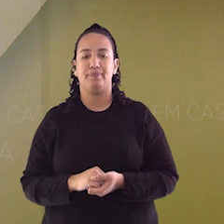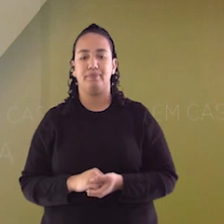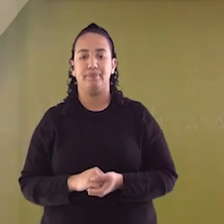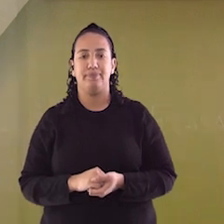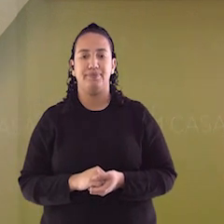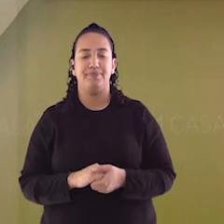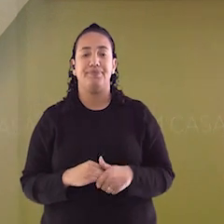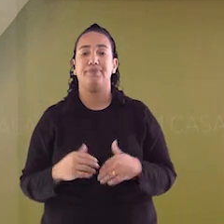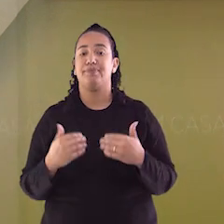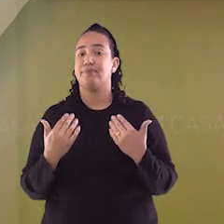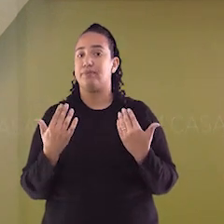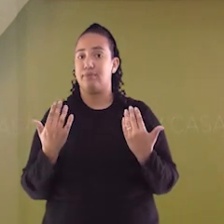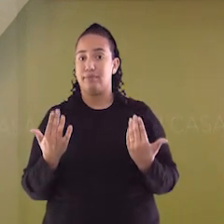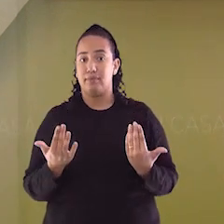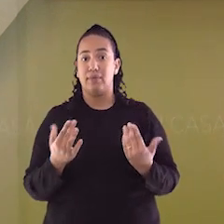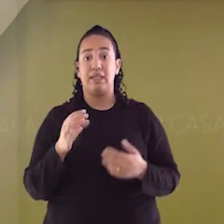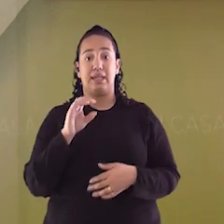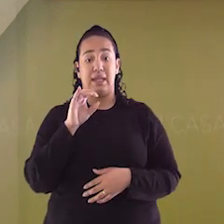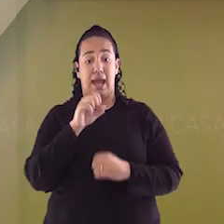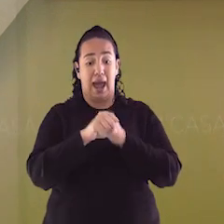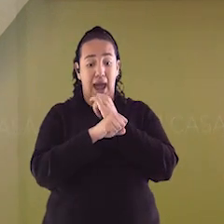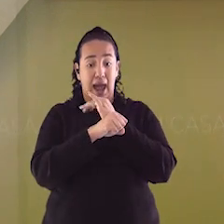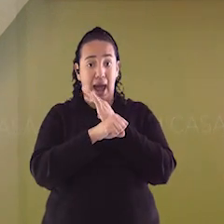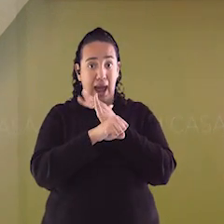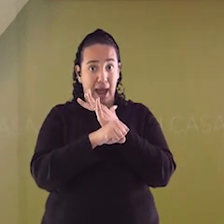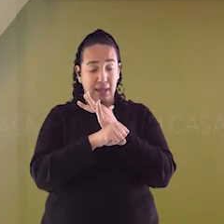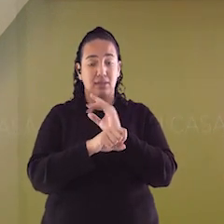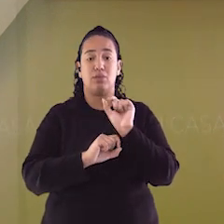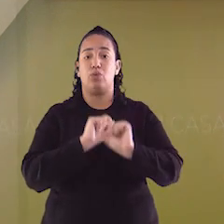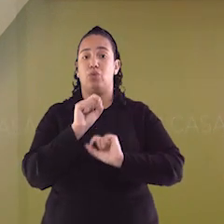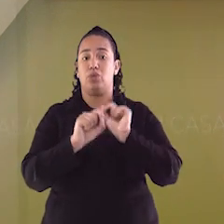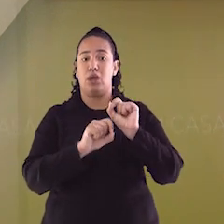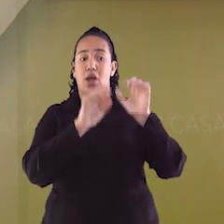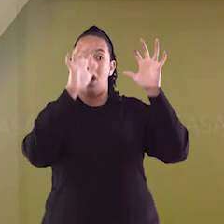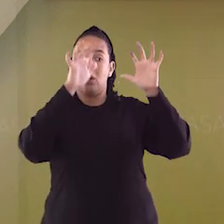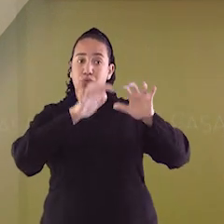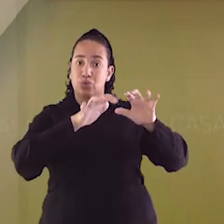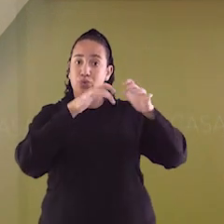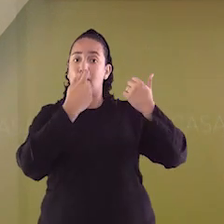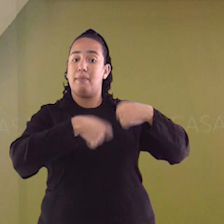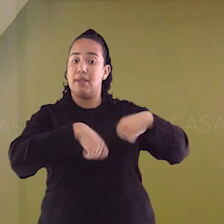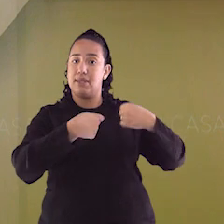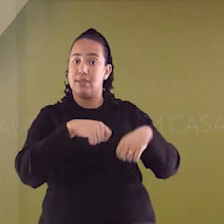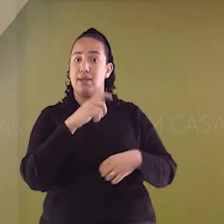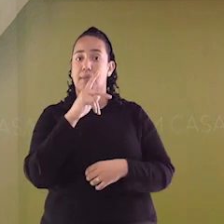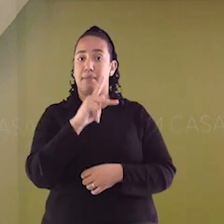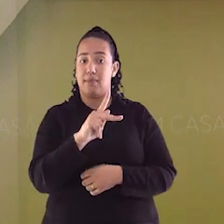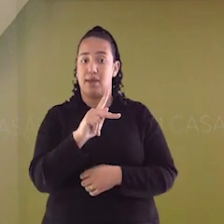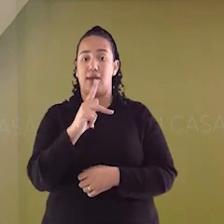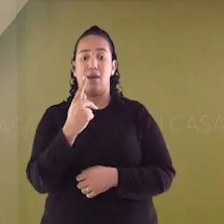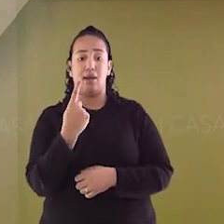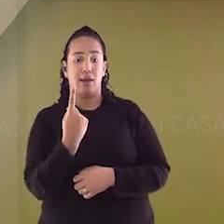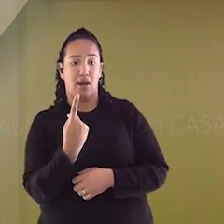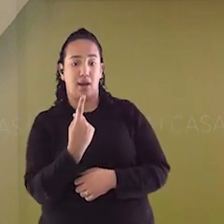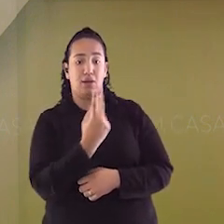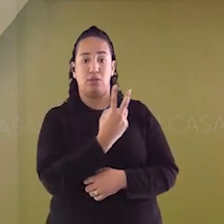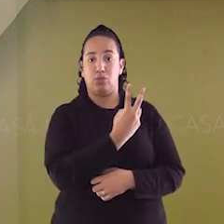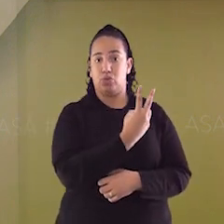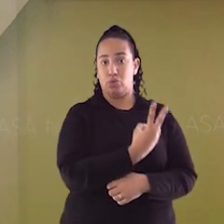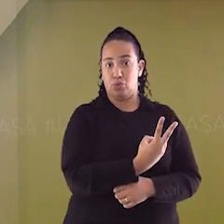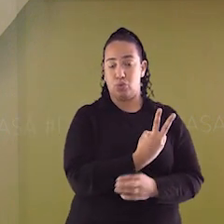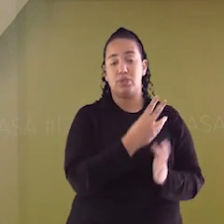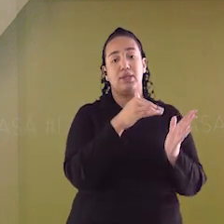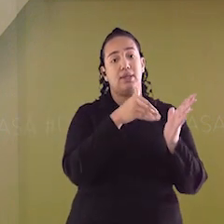neutro. Então, para ser considerada ácida, a chuva ácida, ela deve possuir um pH